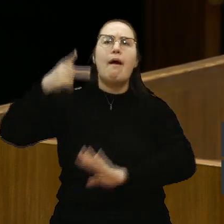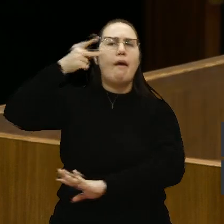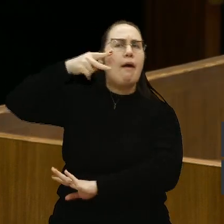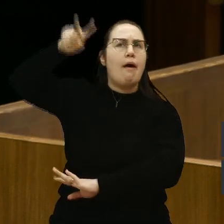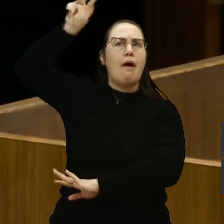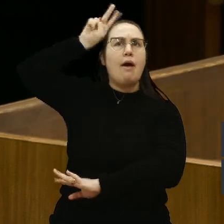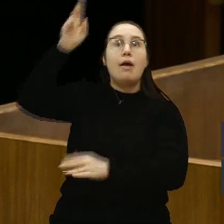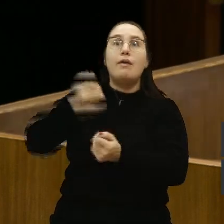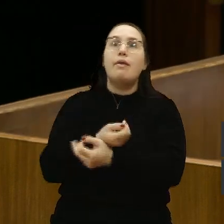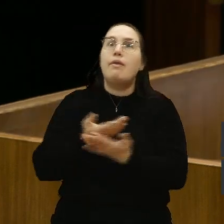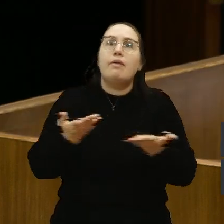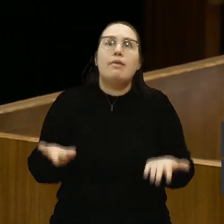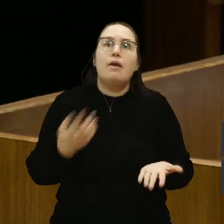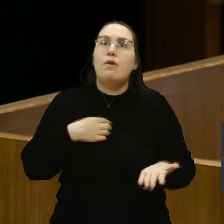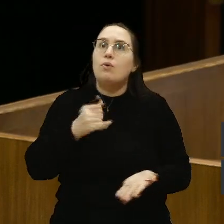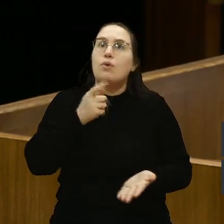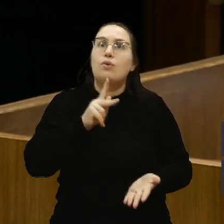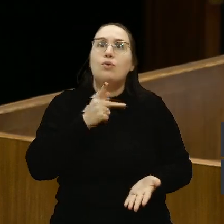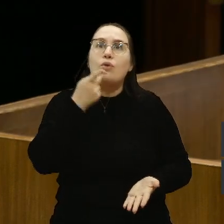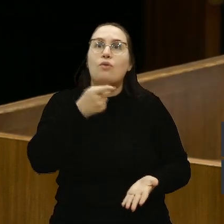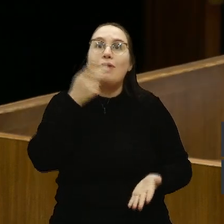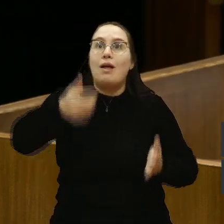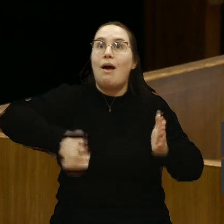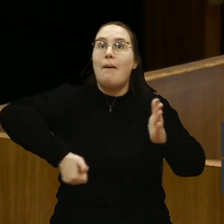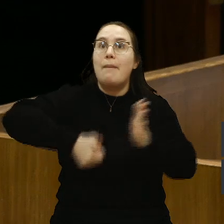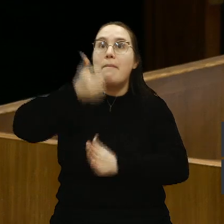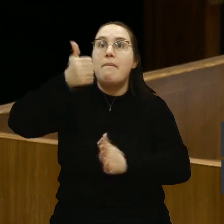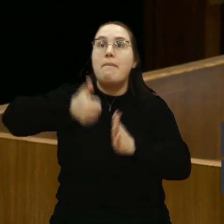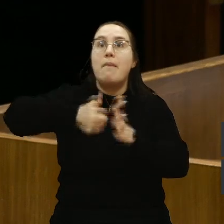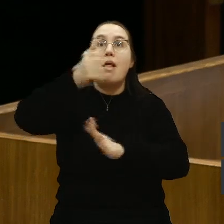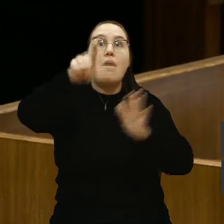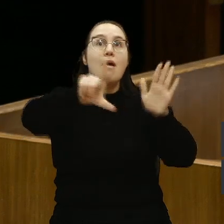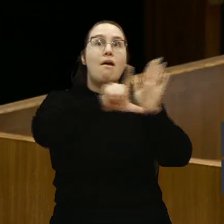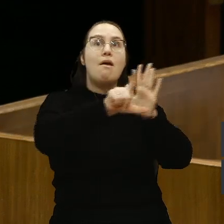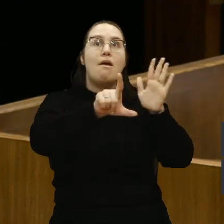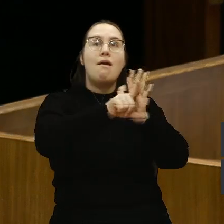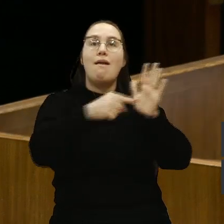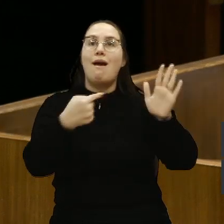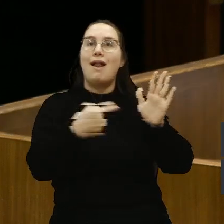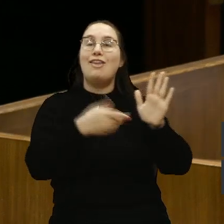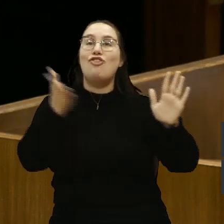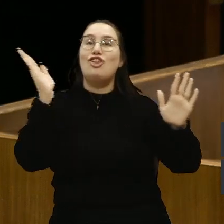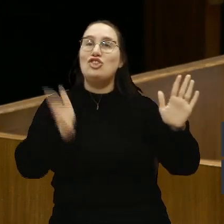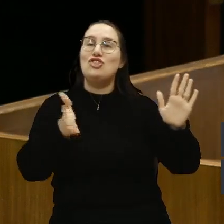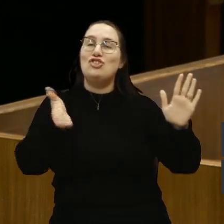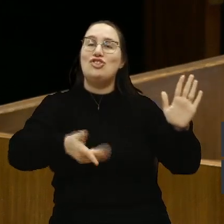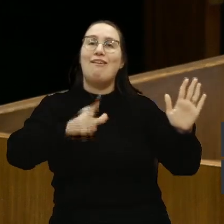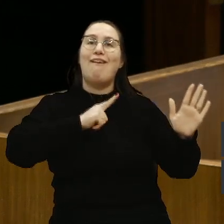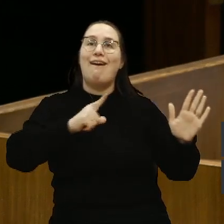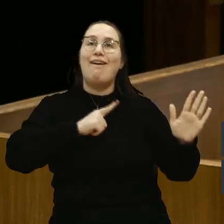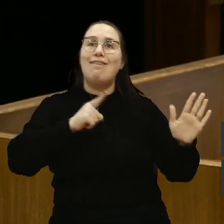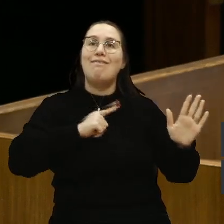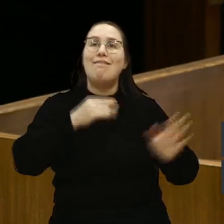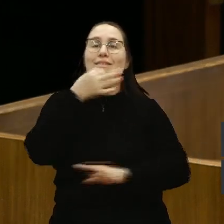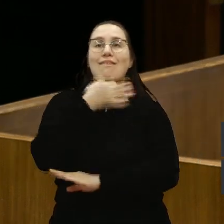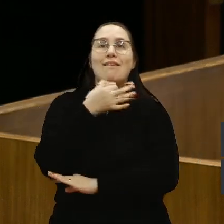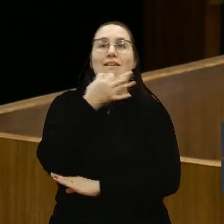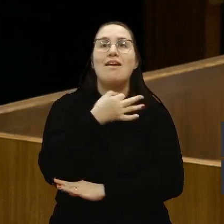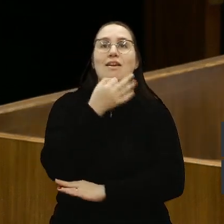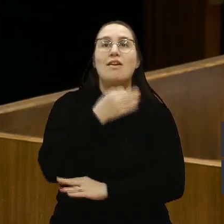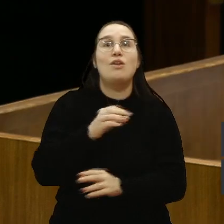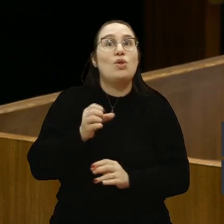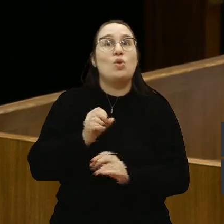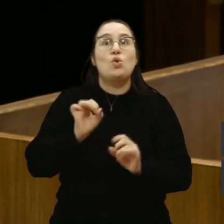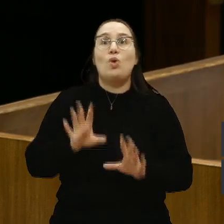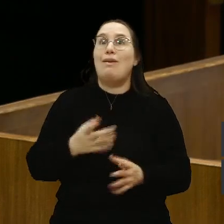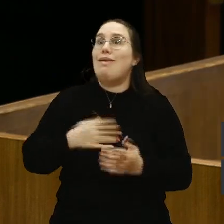Rosa. Então, eu só estou dizendo, é uma melhoria na lei. É uma melhoria numa lei já existente do município. Só que ela